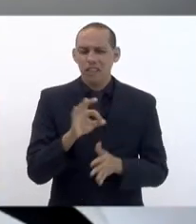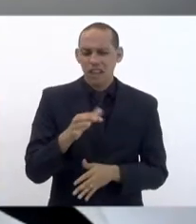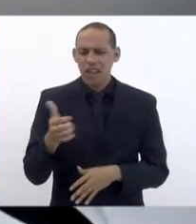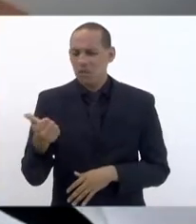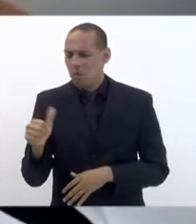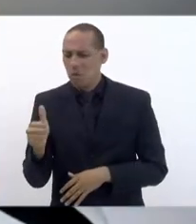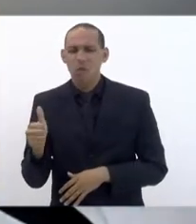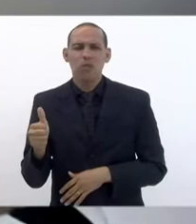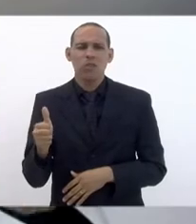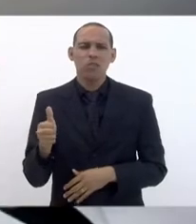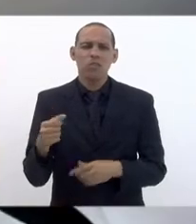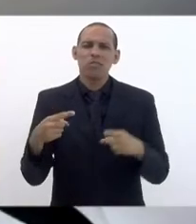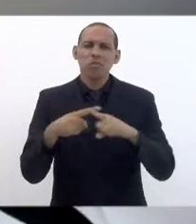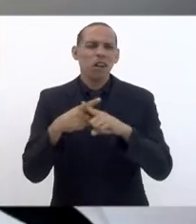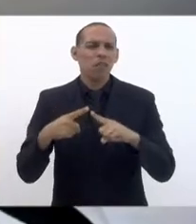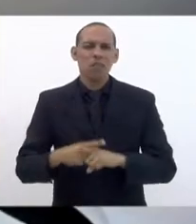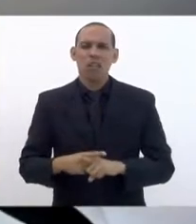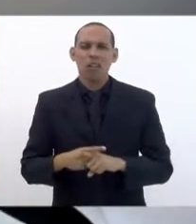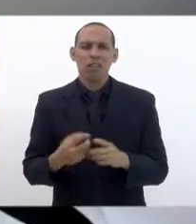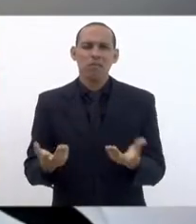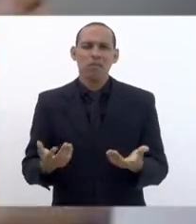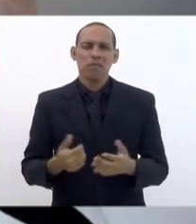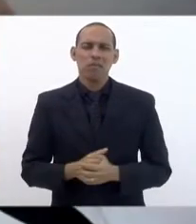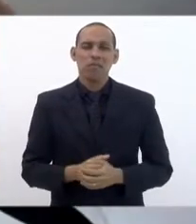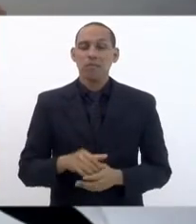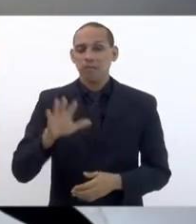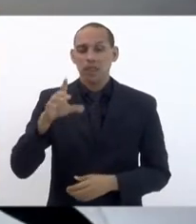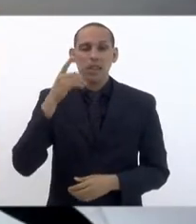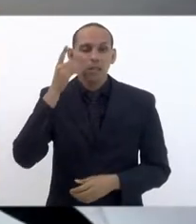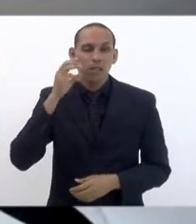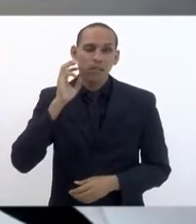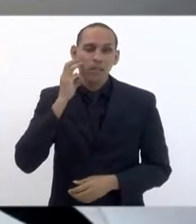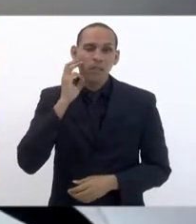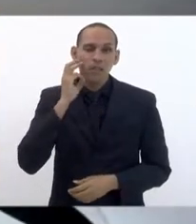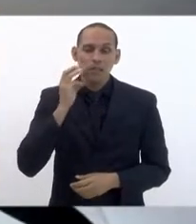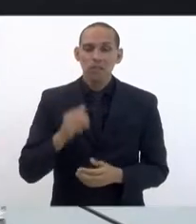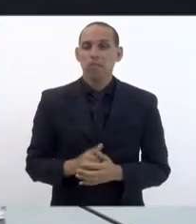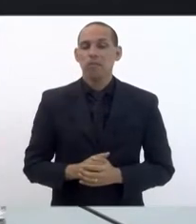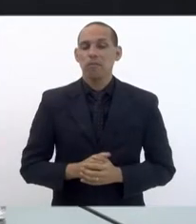parágrafo 11 colidindo diretamente. Deputado Valdeck,